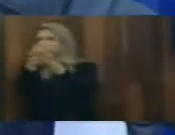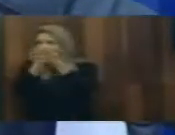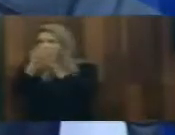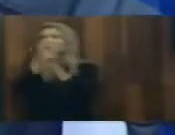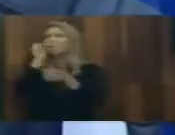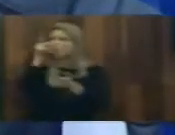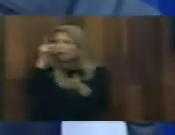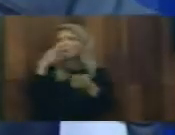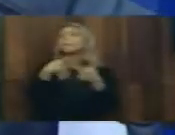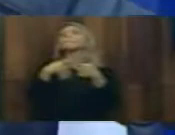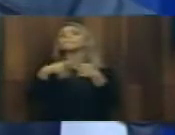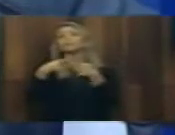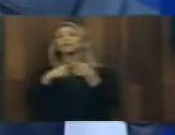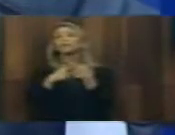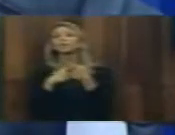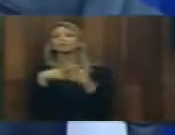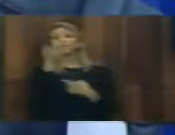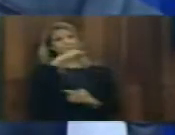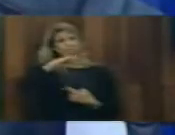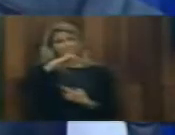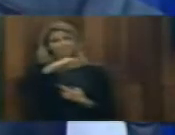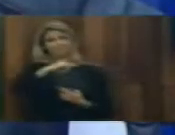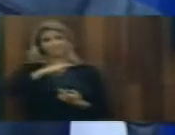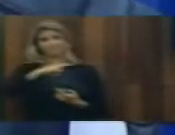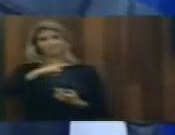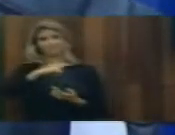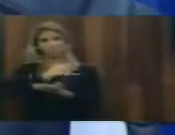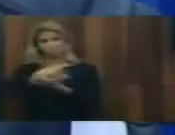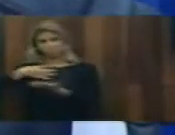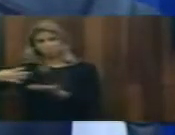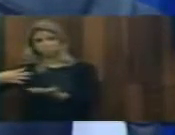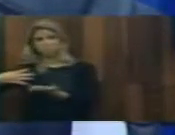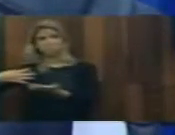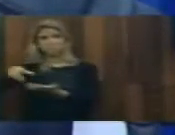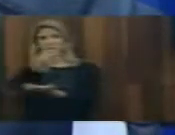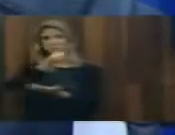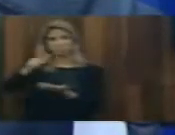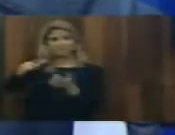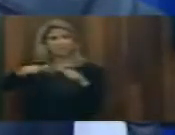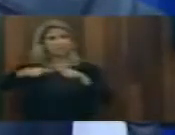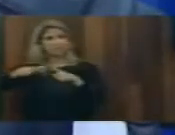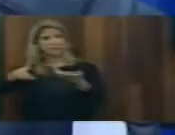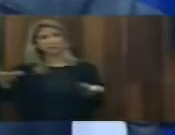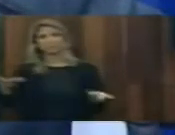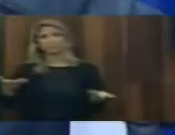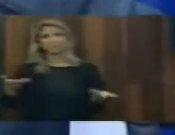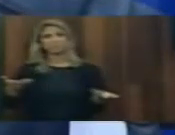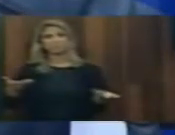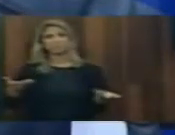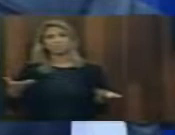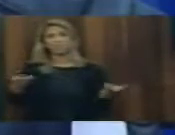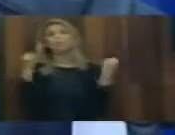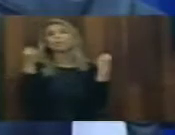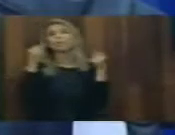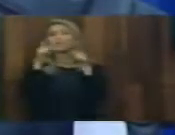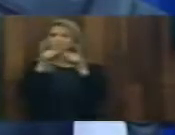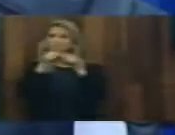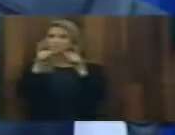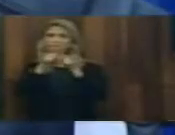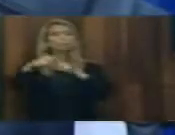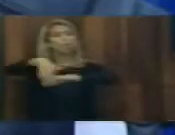maneira, porque se continuar assim, não vai dar mais. Daqui a pouco os moradores de rua vão se